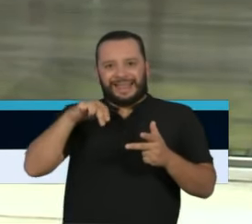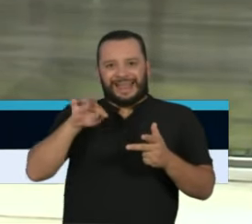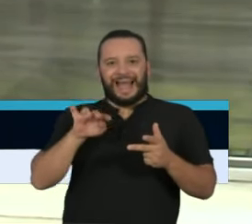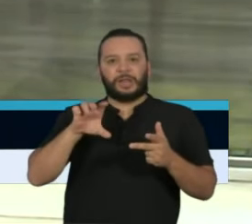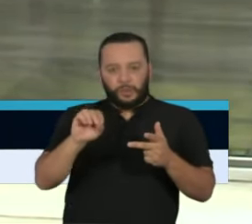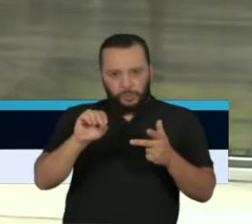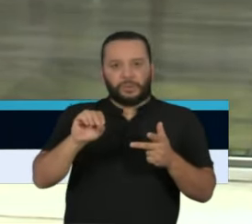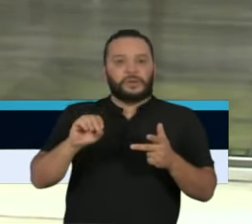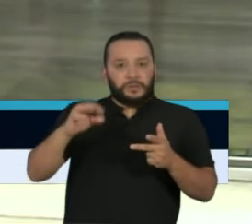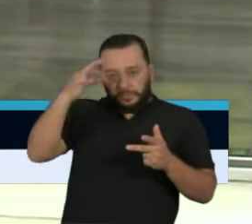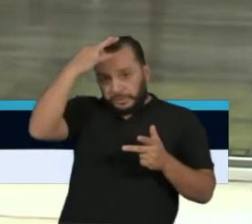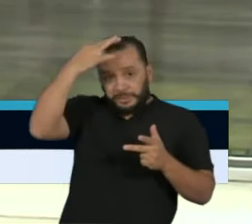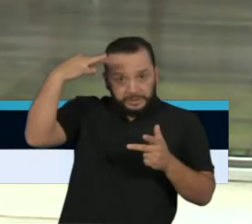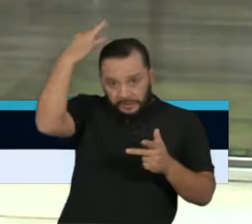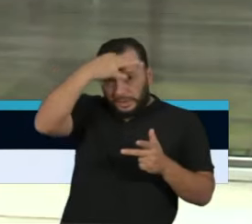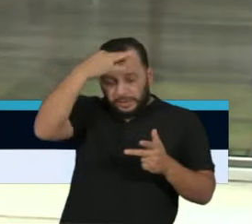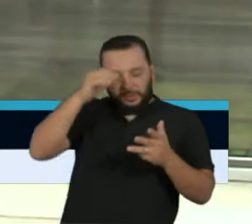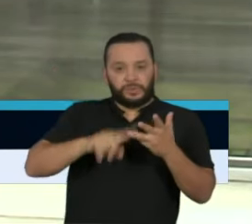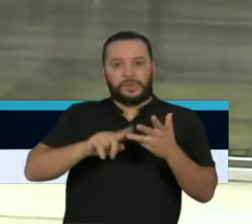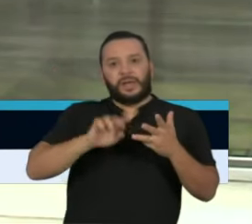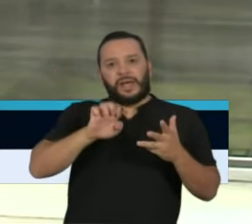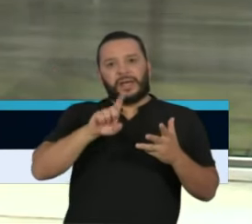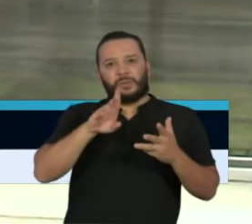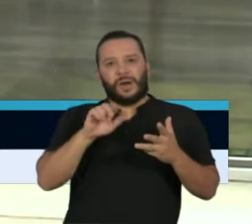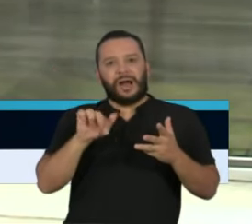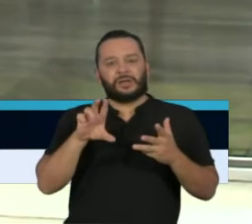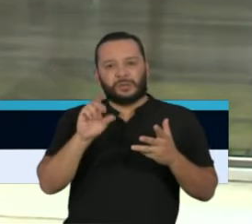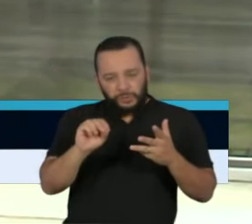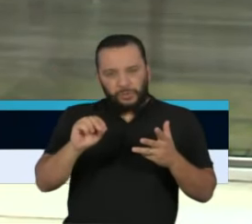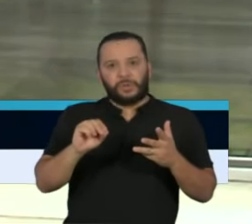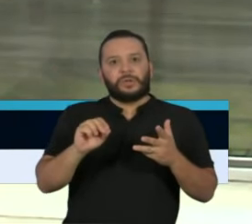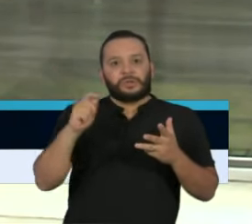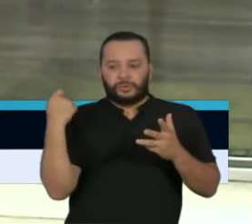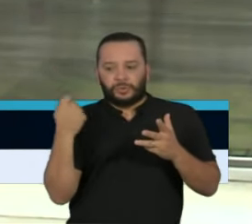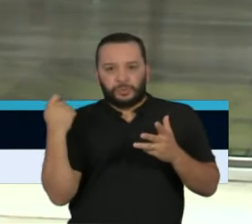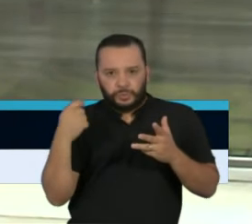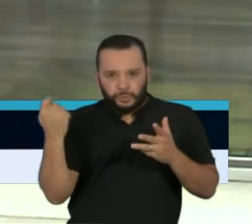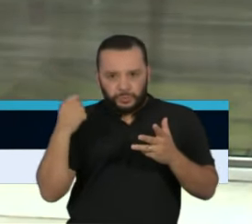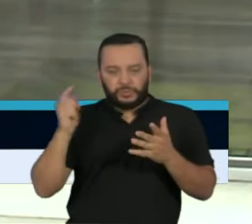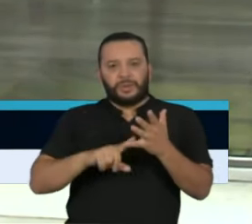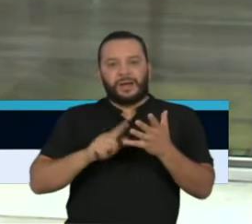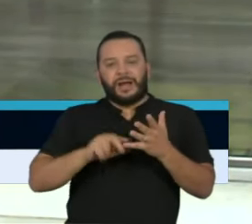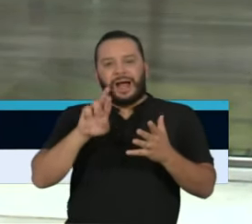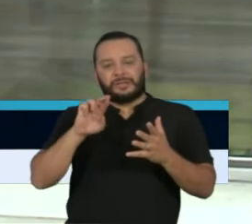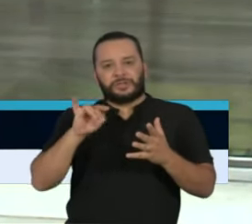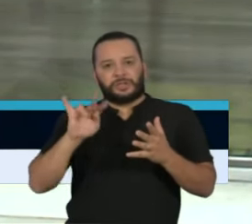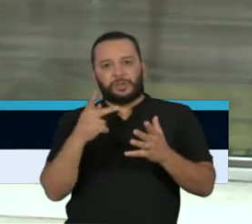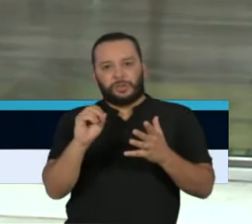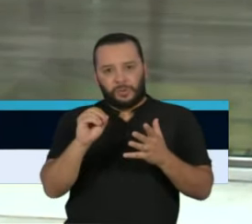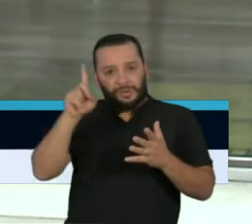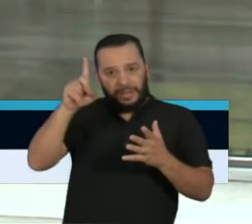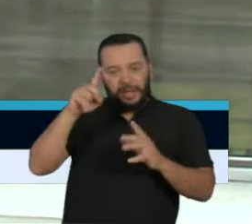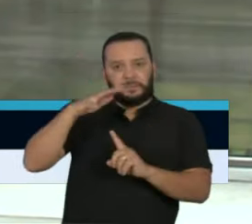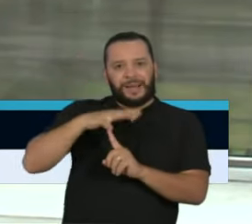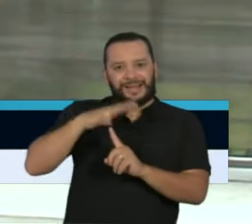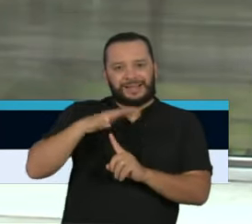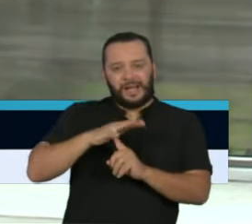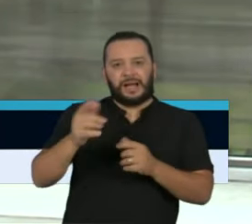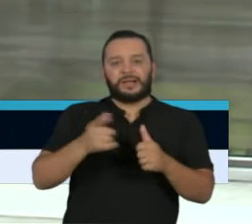do estado do Espírito Santo, governador Eduardo Leite, do estado do Rio Grande do Sul, governador Ratinho Júnior, do estado do Paraná,